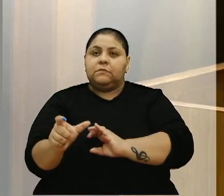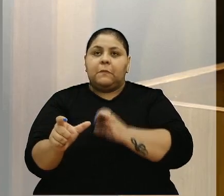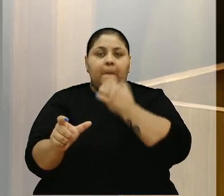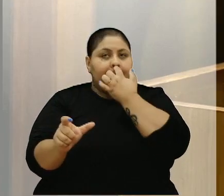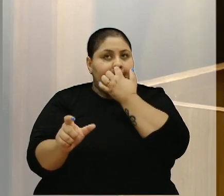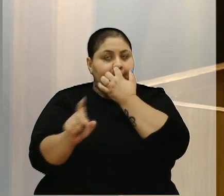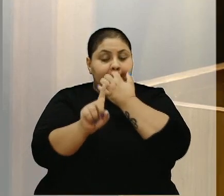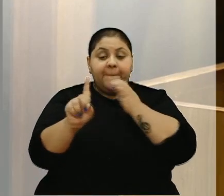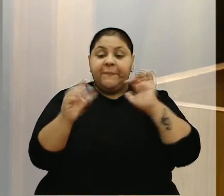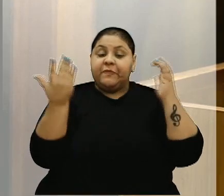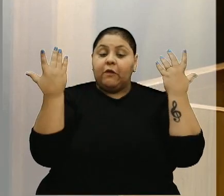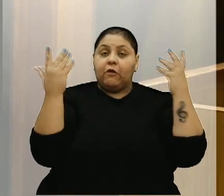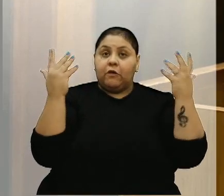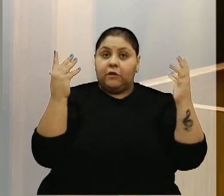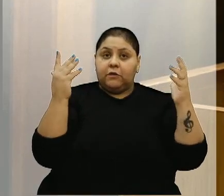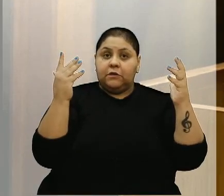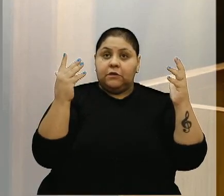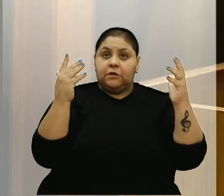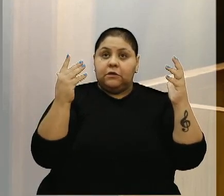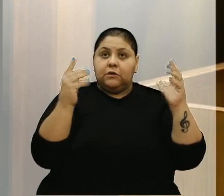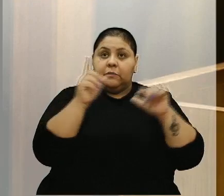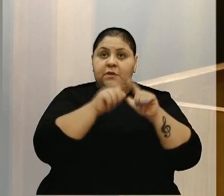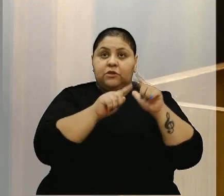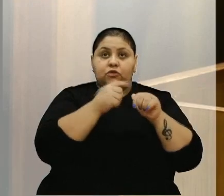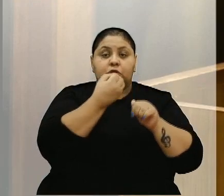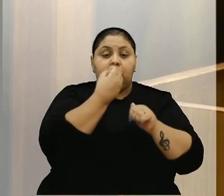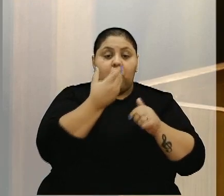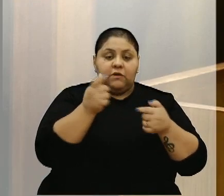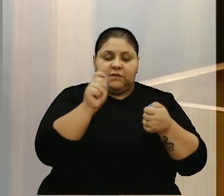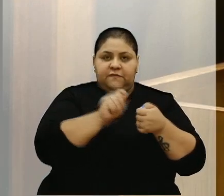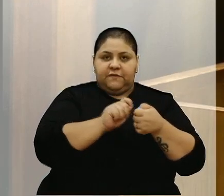nos parabenizam pelas coisas boas que fazemos.